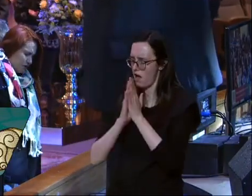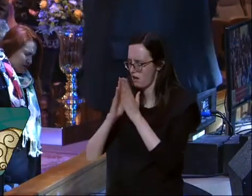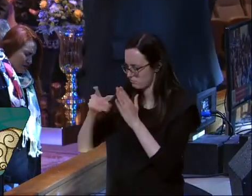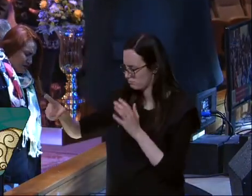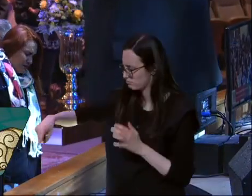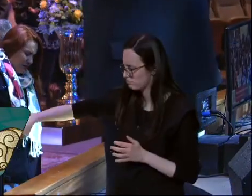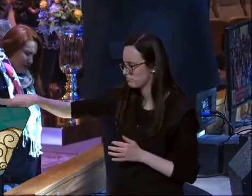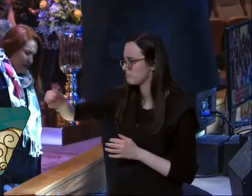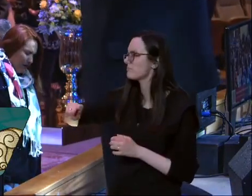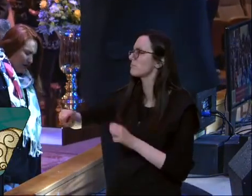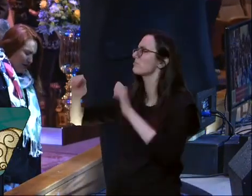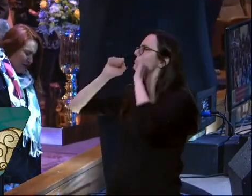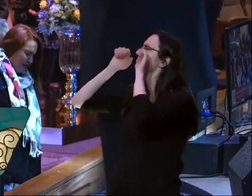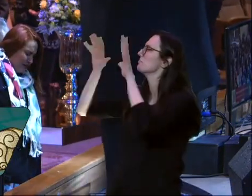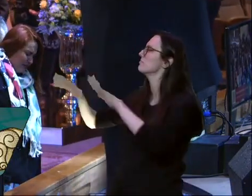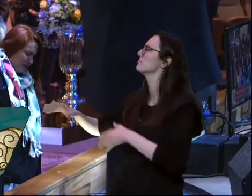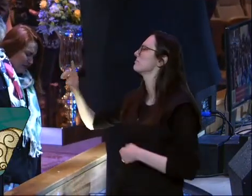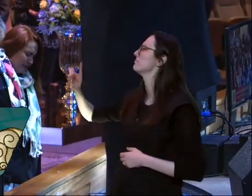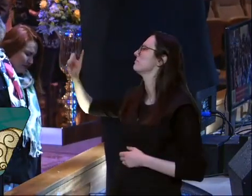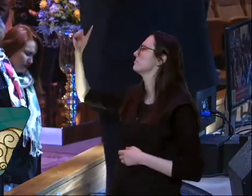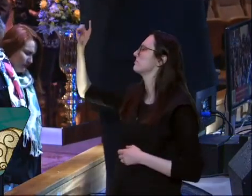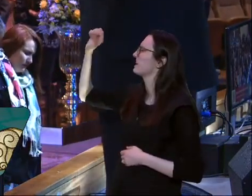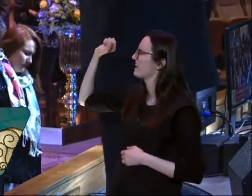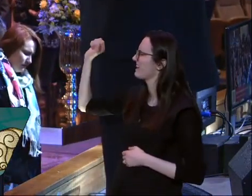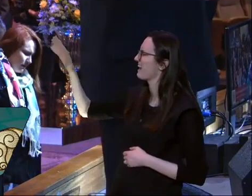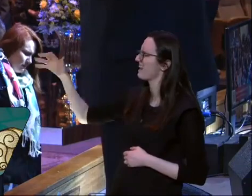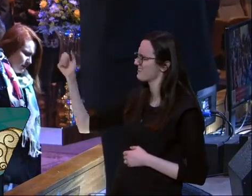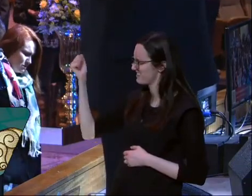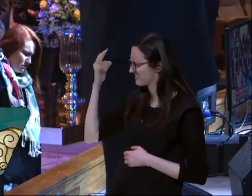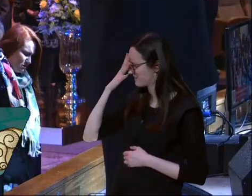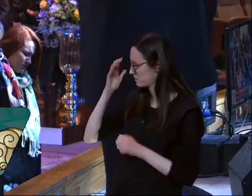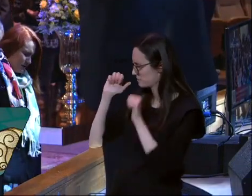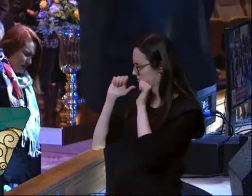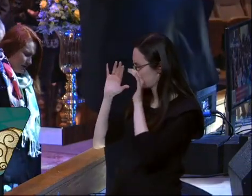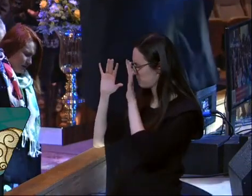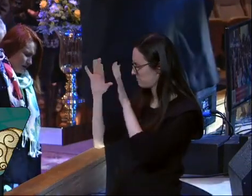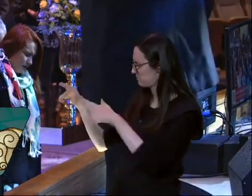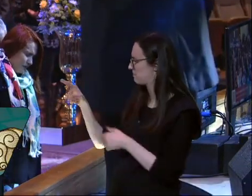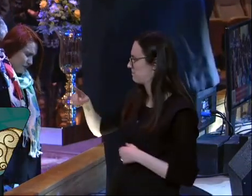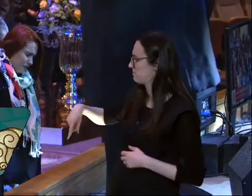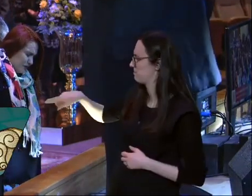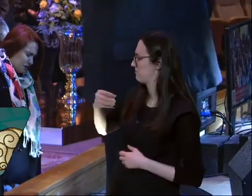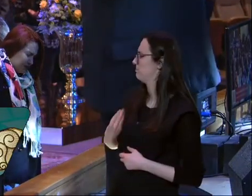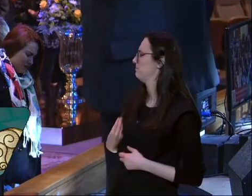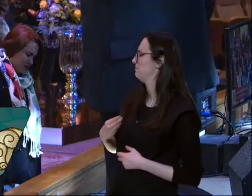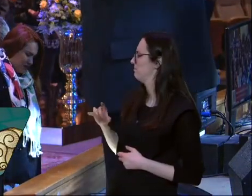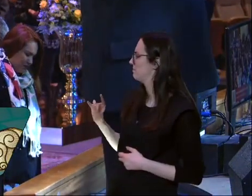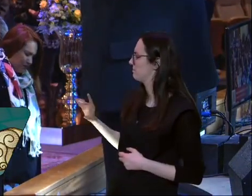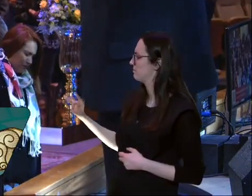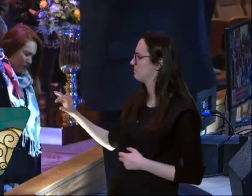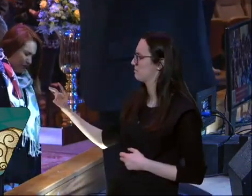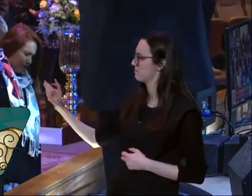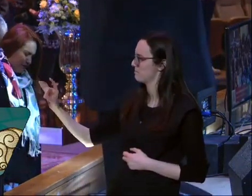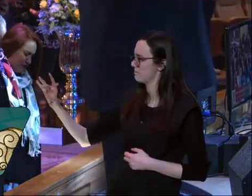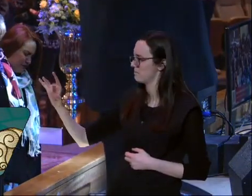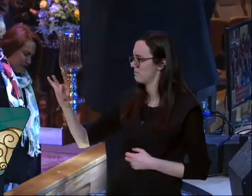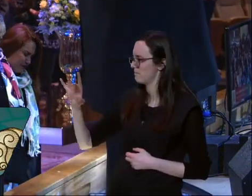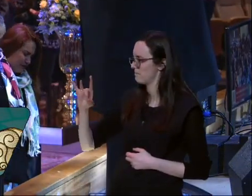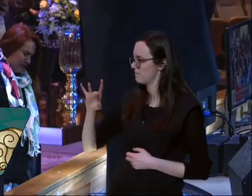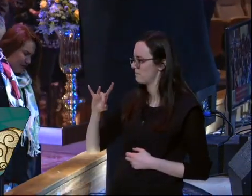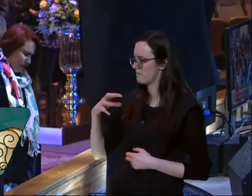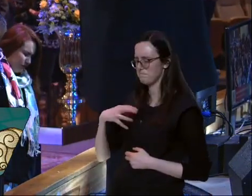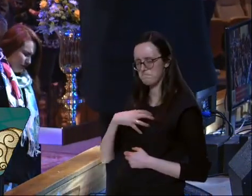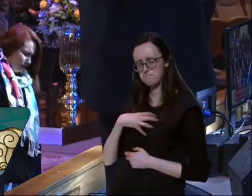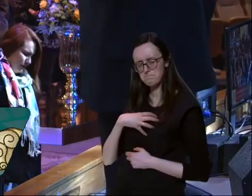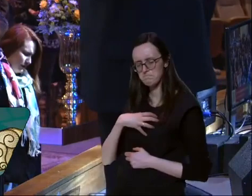filhos, que a bênção do Senhor, a graça do Senhor, esteja sobre a vida de cada um, de uma